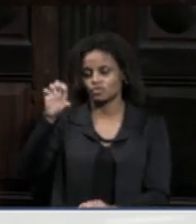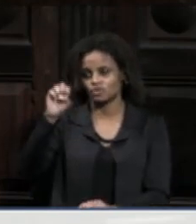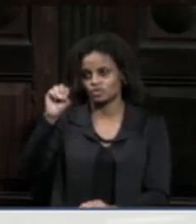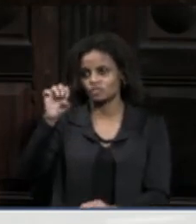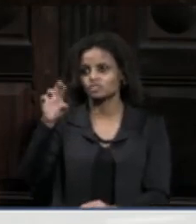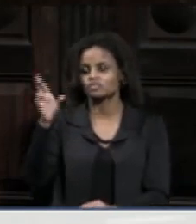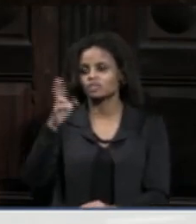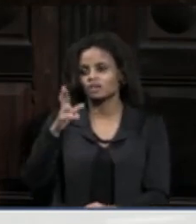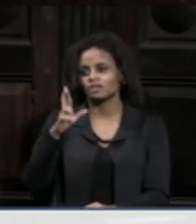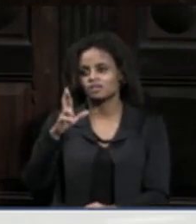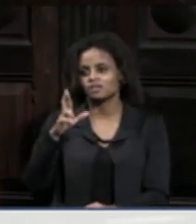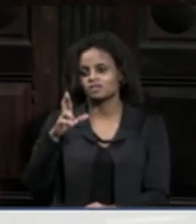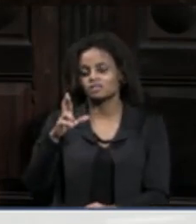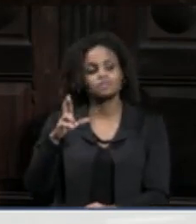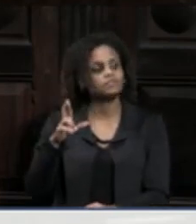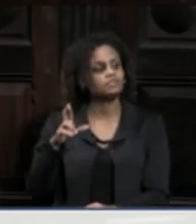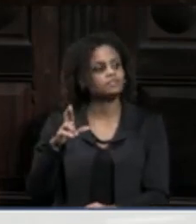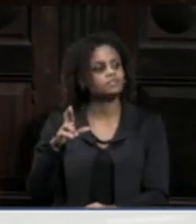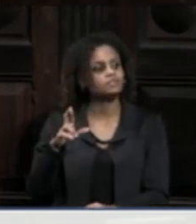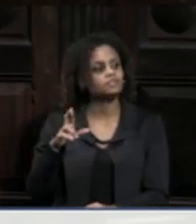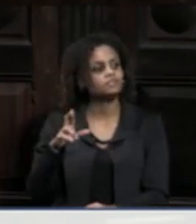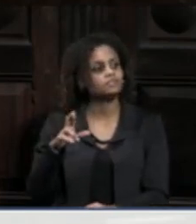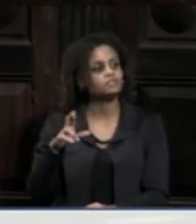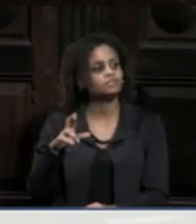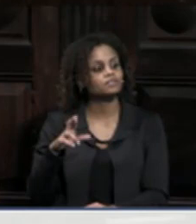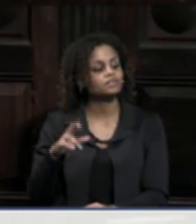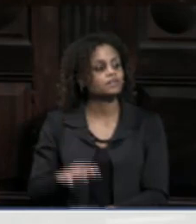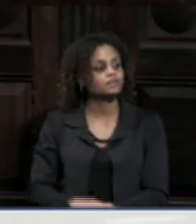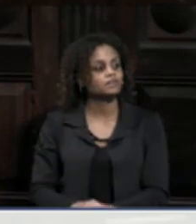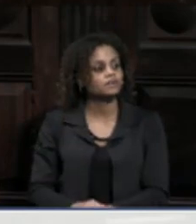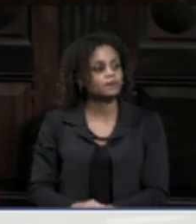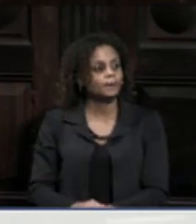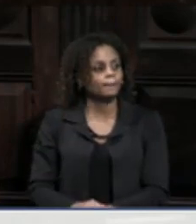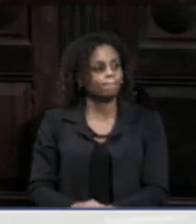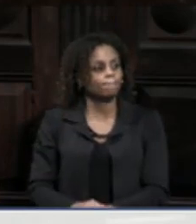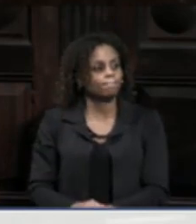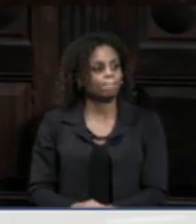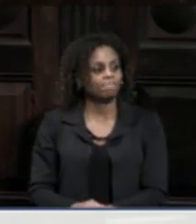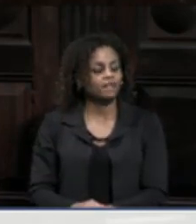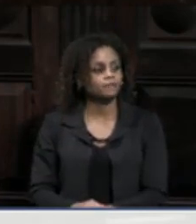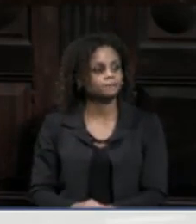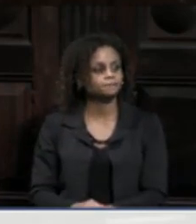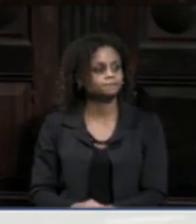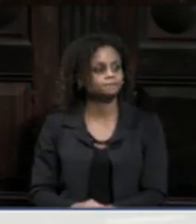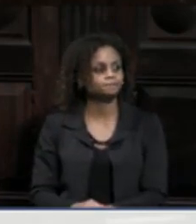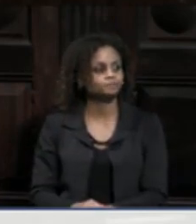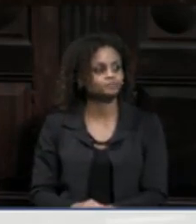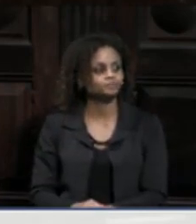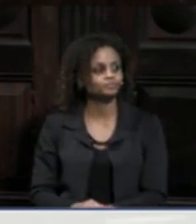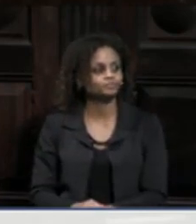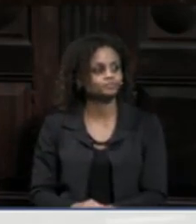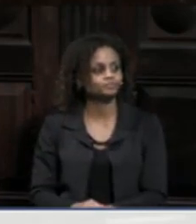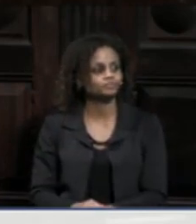de muito, em mais de